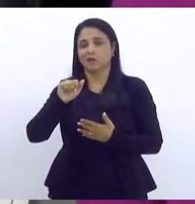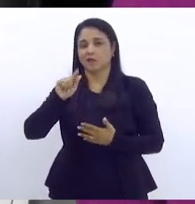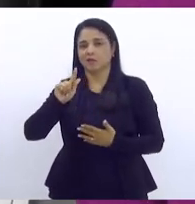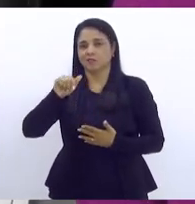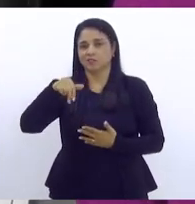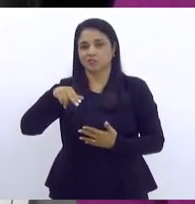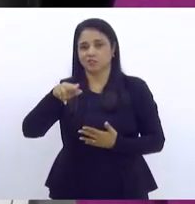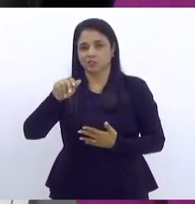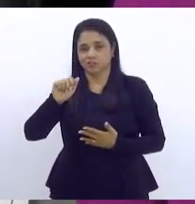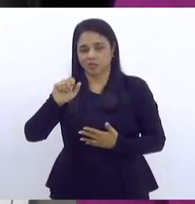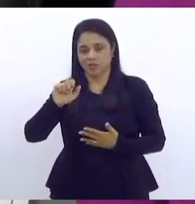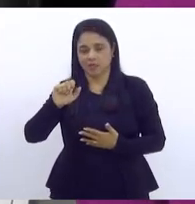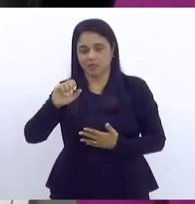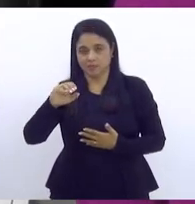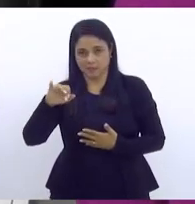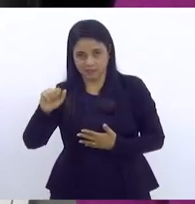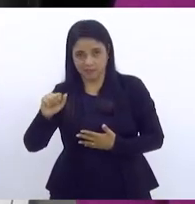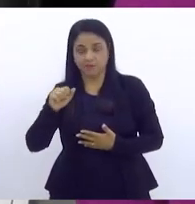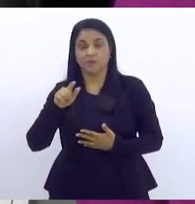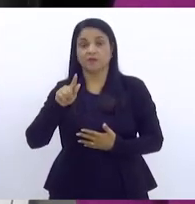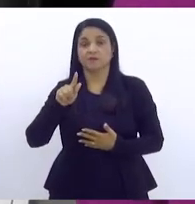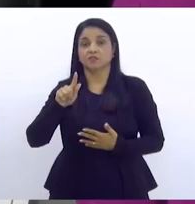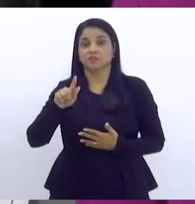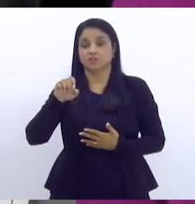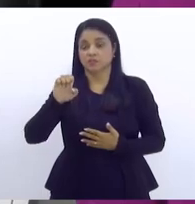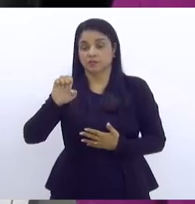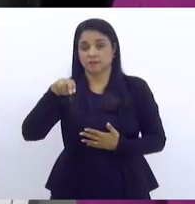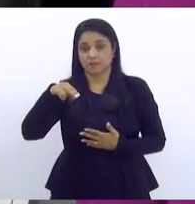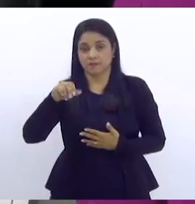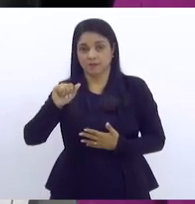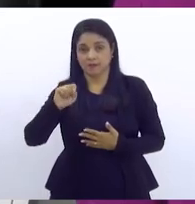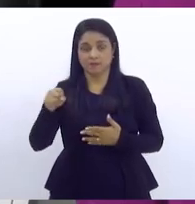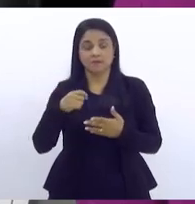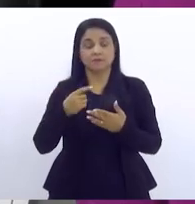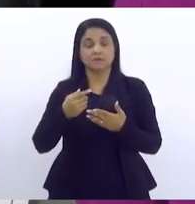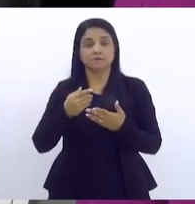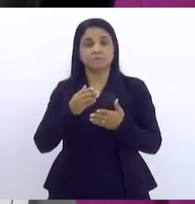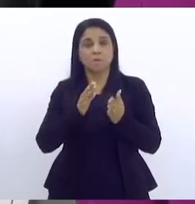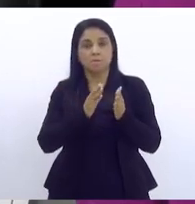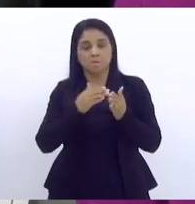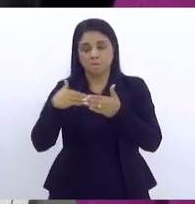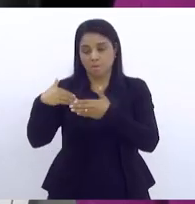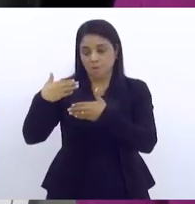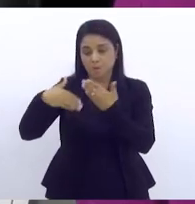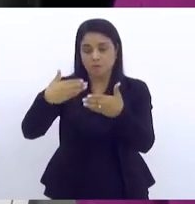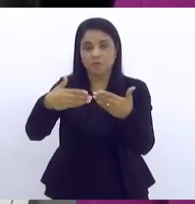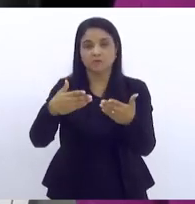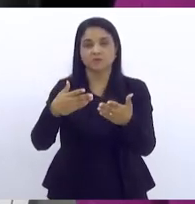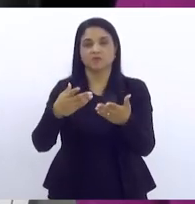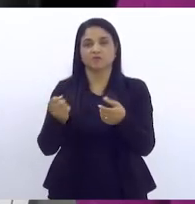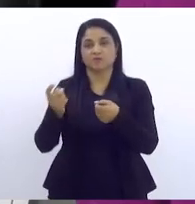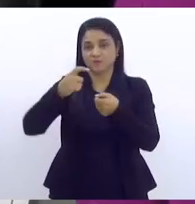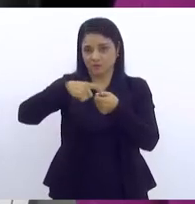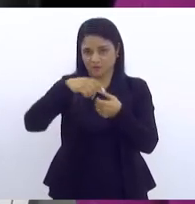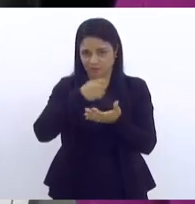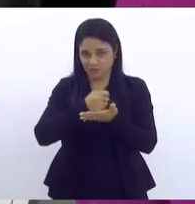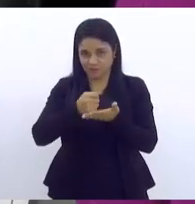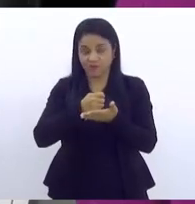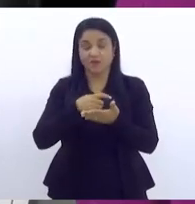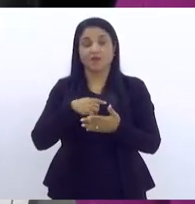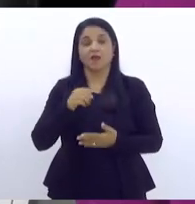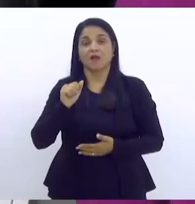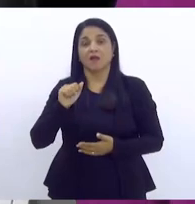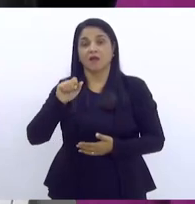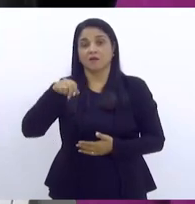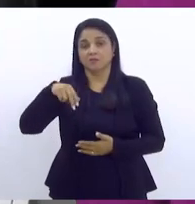processo aí em toda essa esse processo de de concessão né nesse momento aí eh bem a agência reguladora